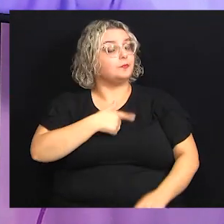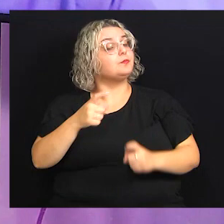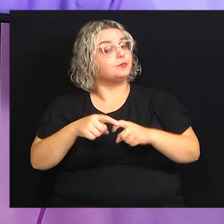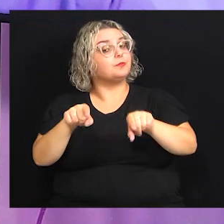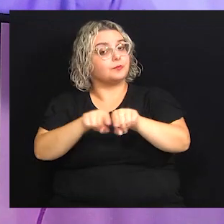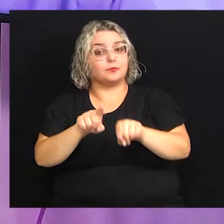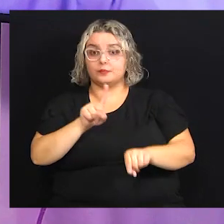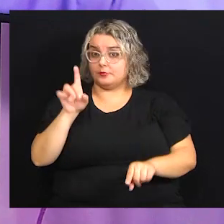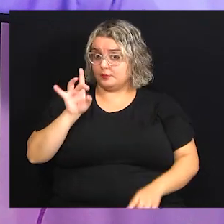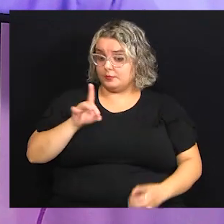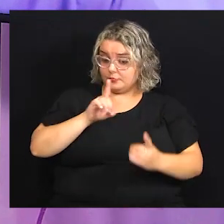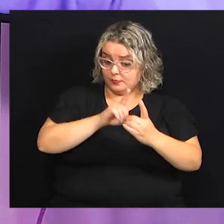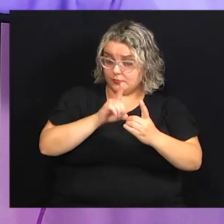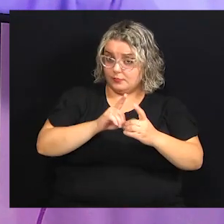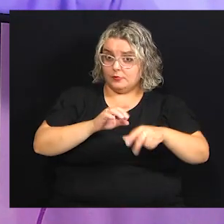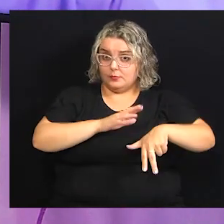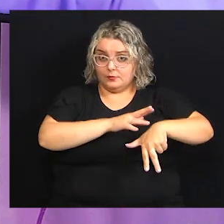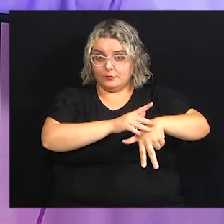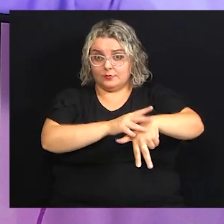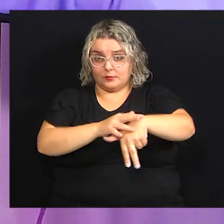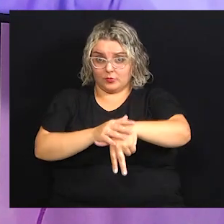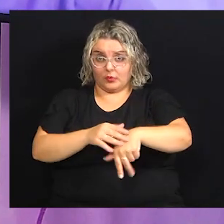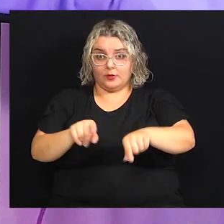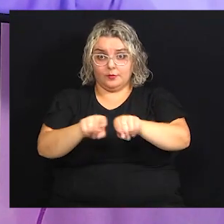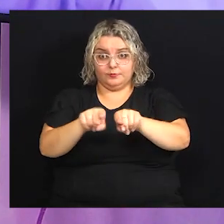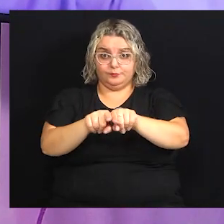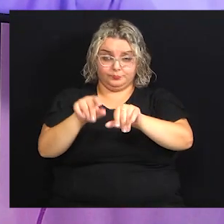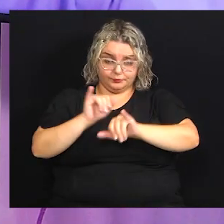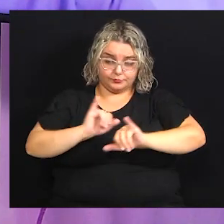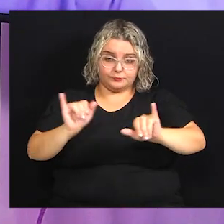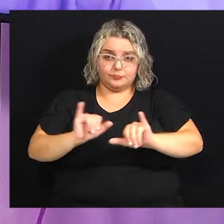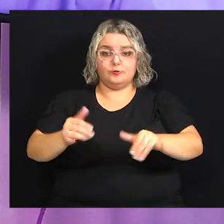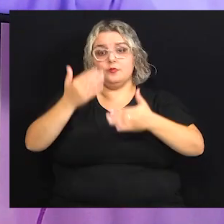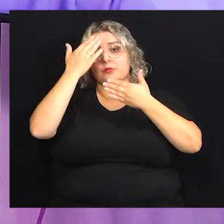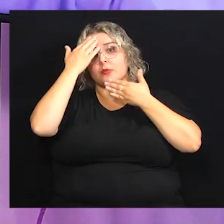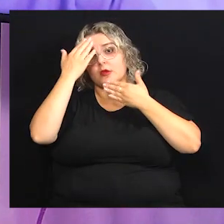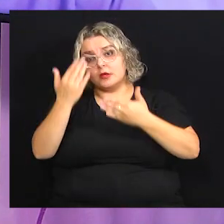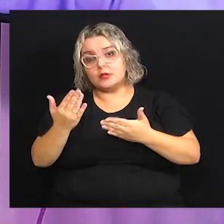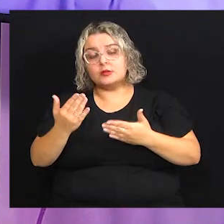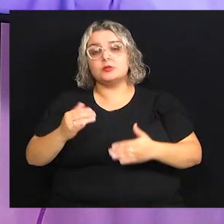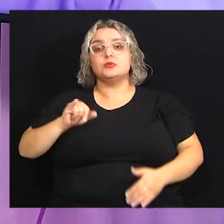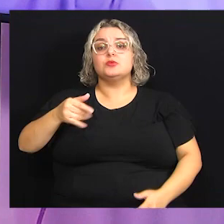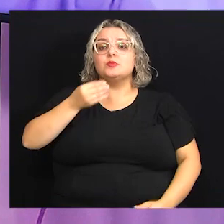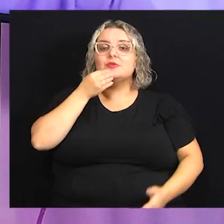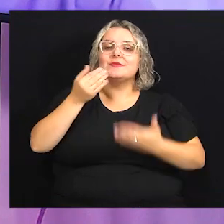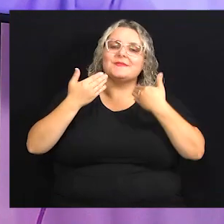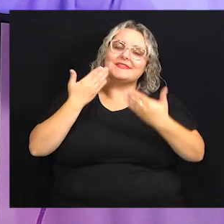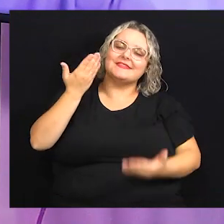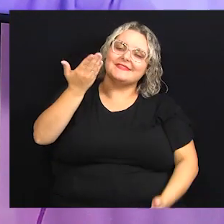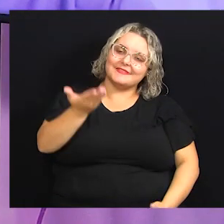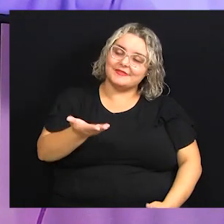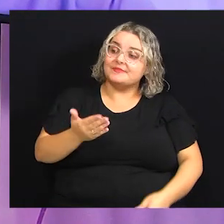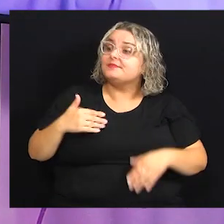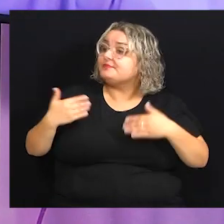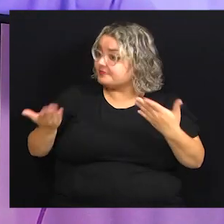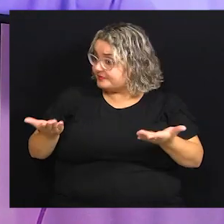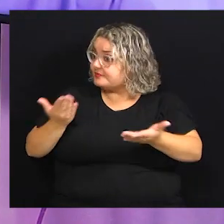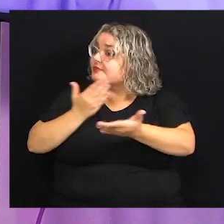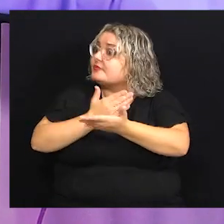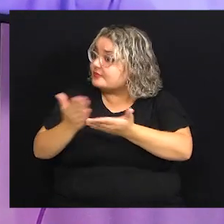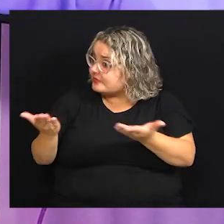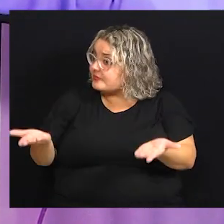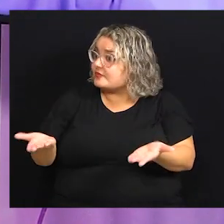também, não só atender o paciente, mas passar informação. Então eu agradeço a oportunidade de estar aqui falando com você. Então já